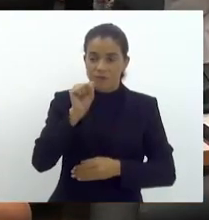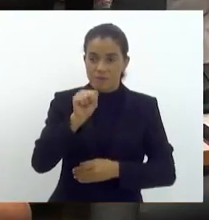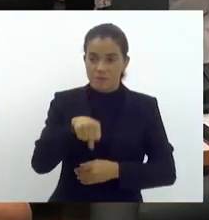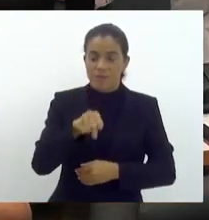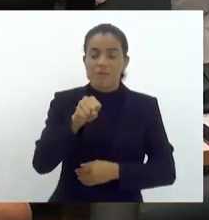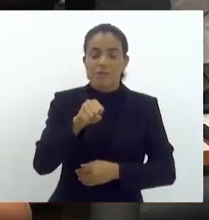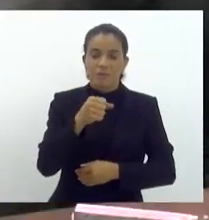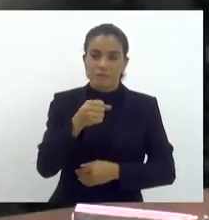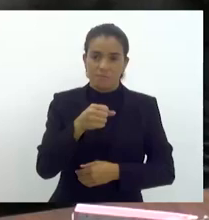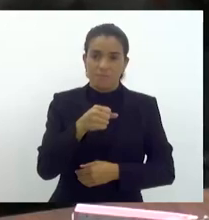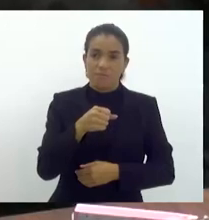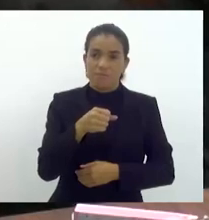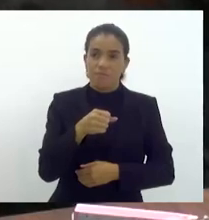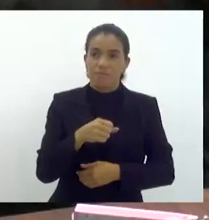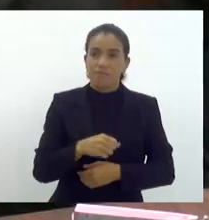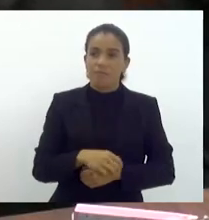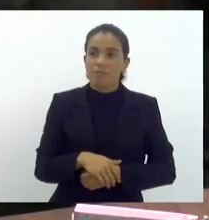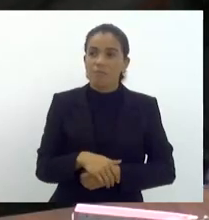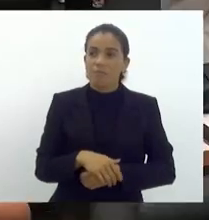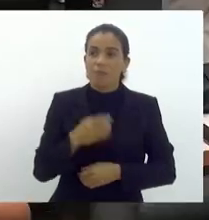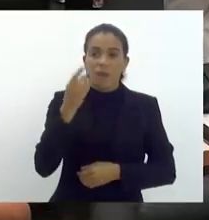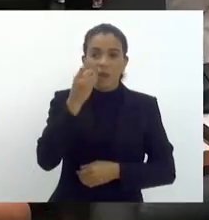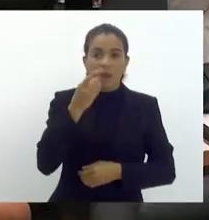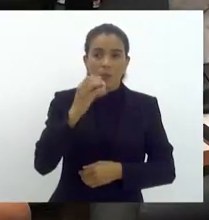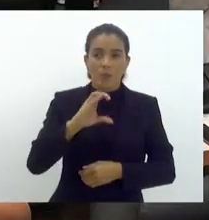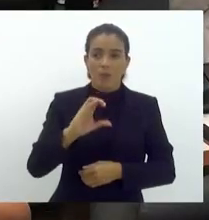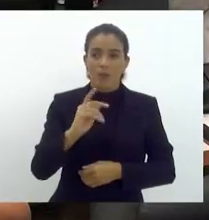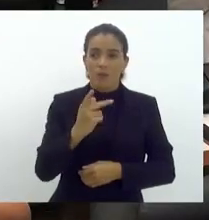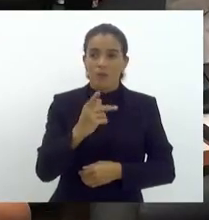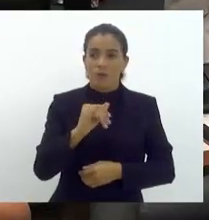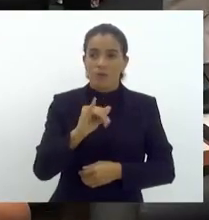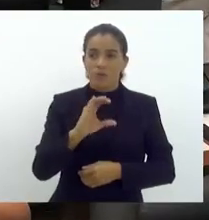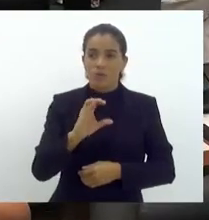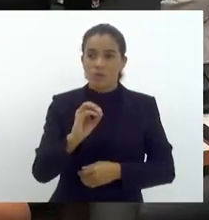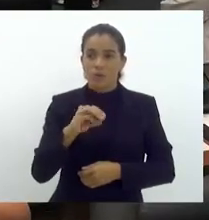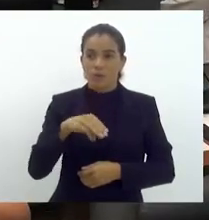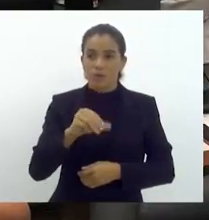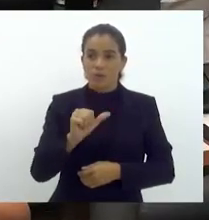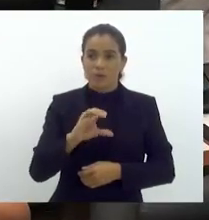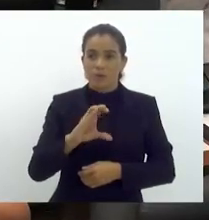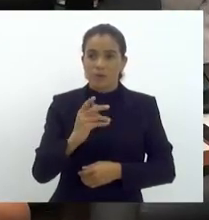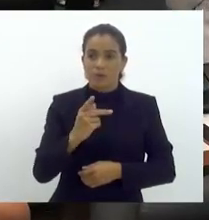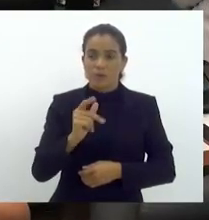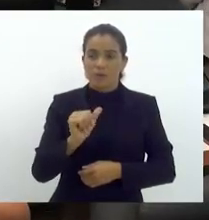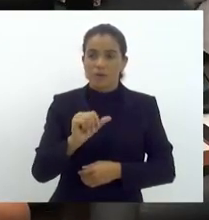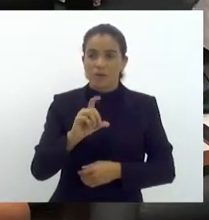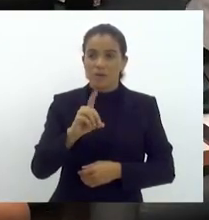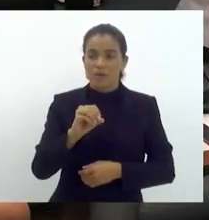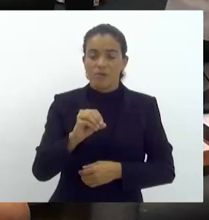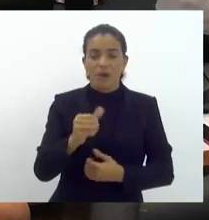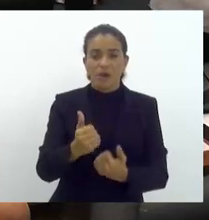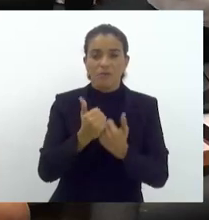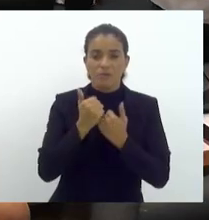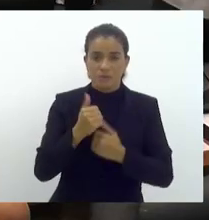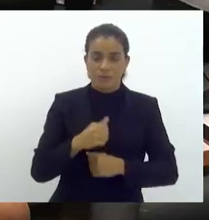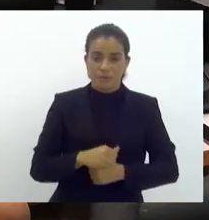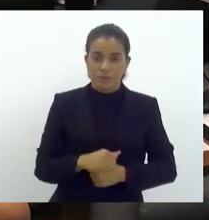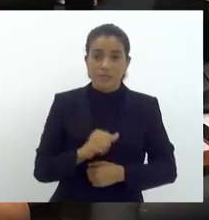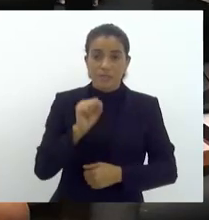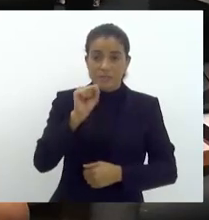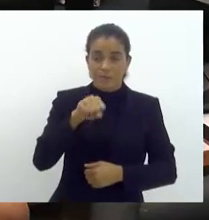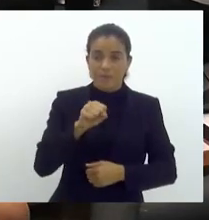voto sim senhor presidente a gente tá com deputado Chico Machado auxiliando aqui a mesa diretora Deputado Anderson